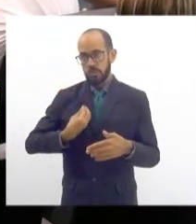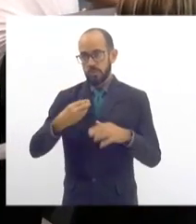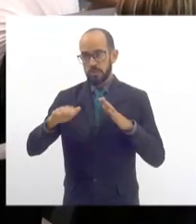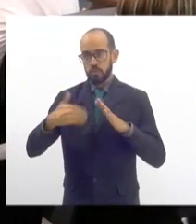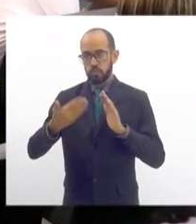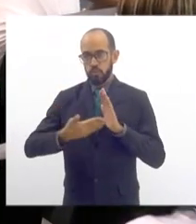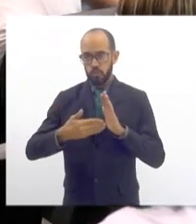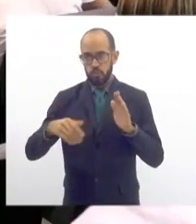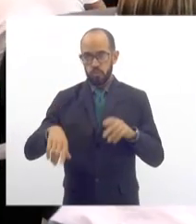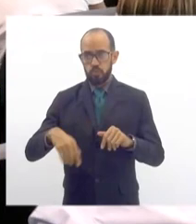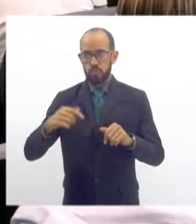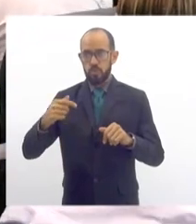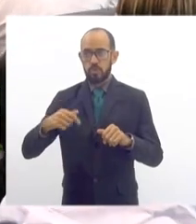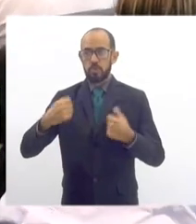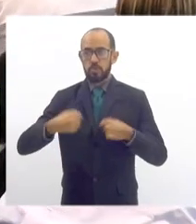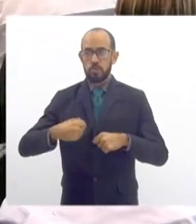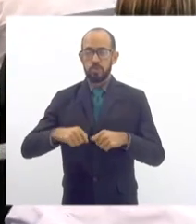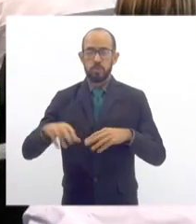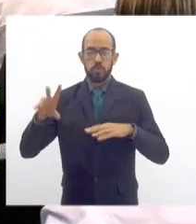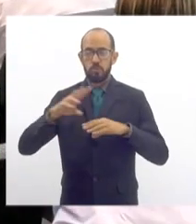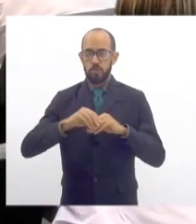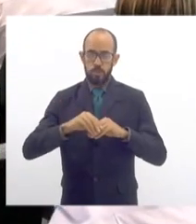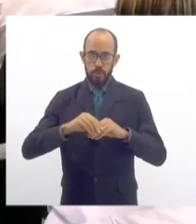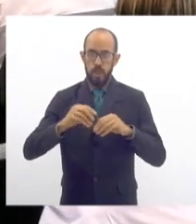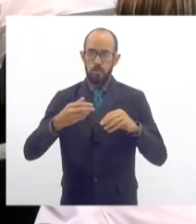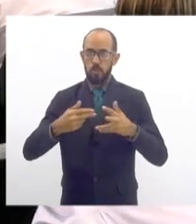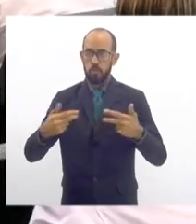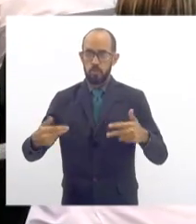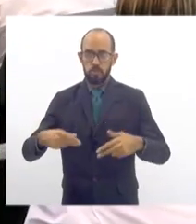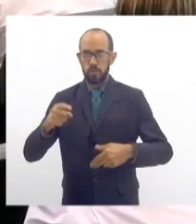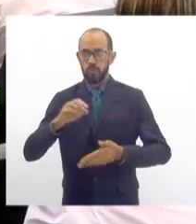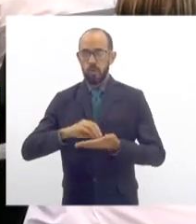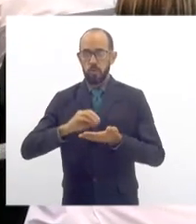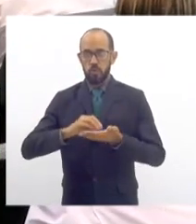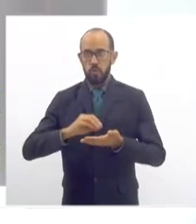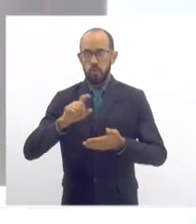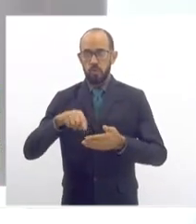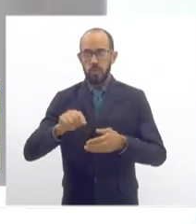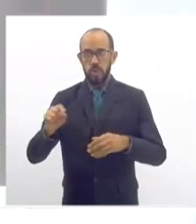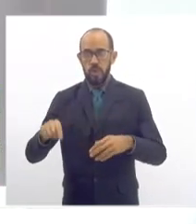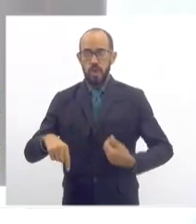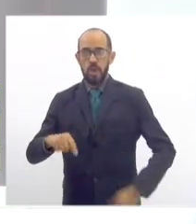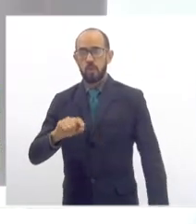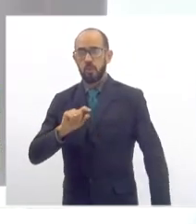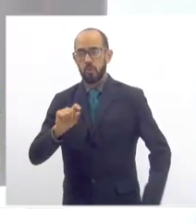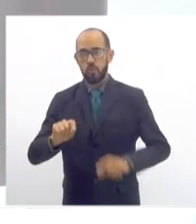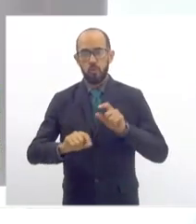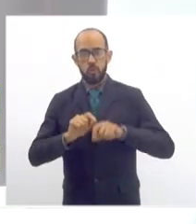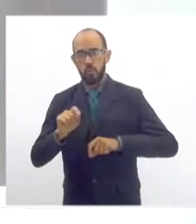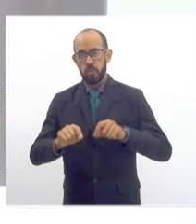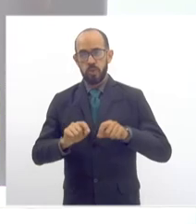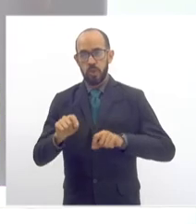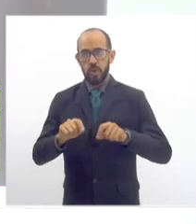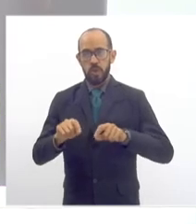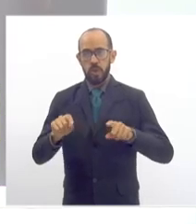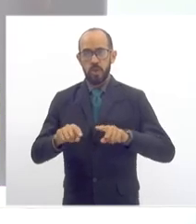só ressaltar mais um ponto aqui que ficou faltando, que é a extensão do auxílio saúde aos servidores inativos.